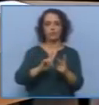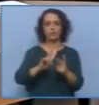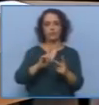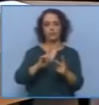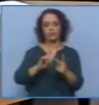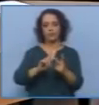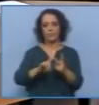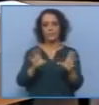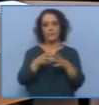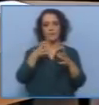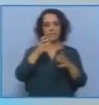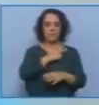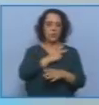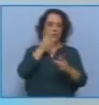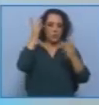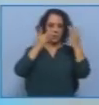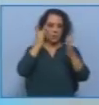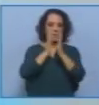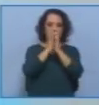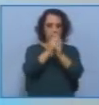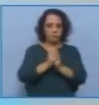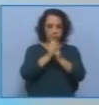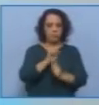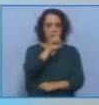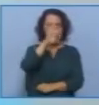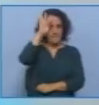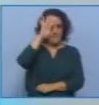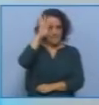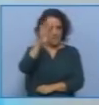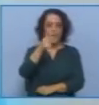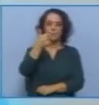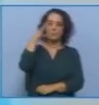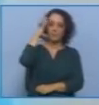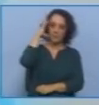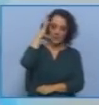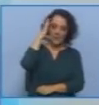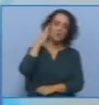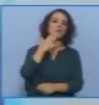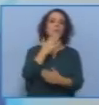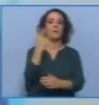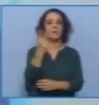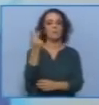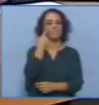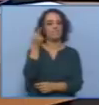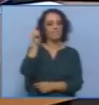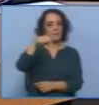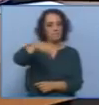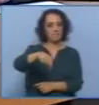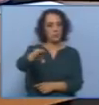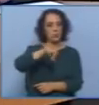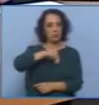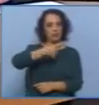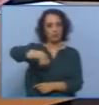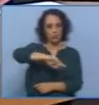Faculdade de Filosofia e Apostolado da Oração, em Braga. Muito boa tarde, obrigado por estarem uma vez mais